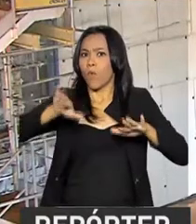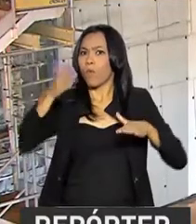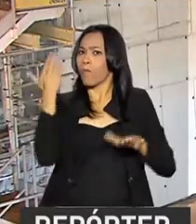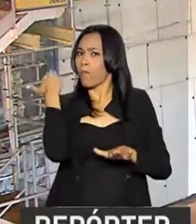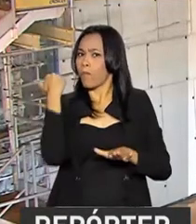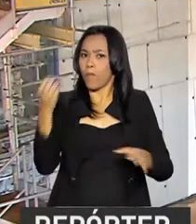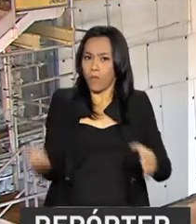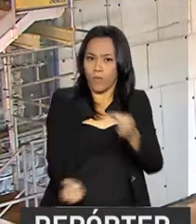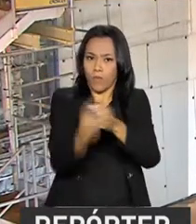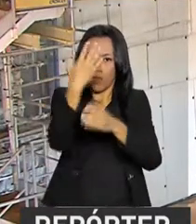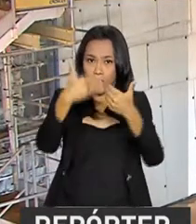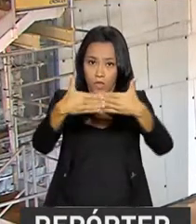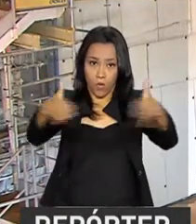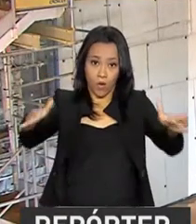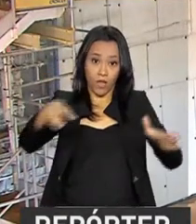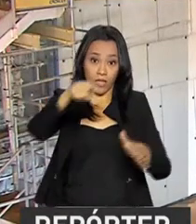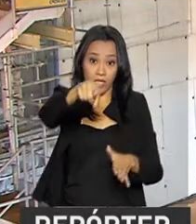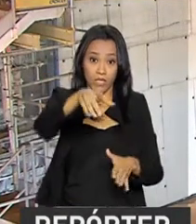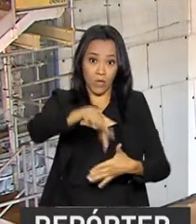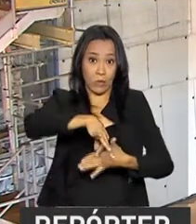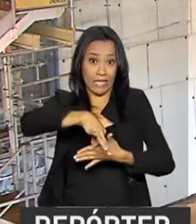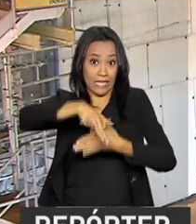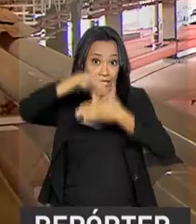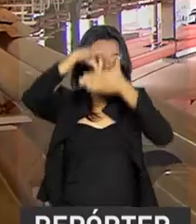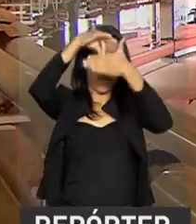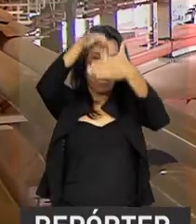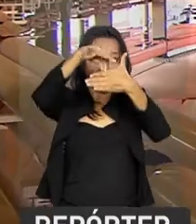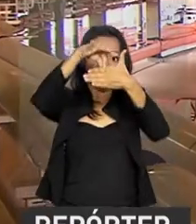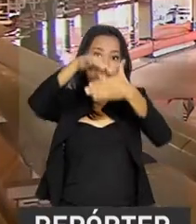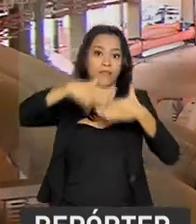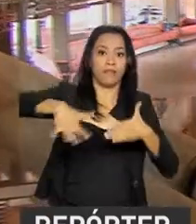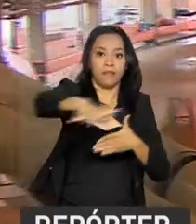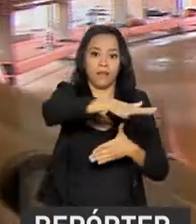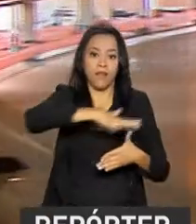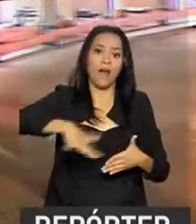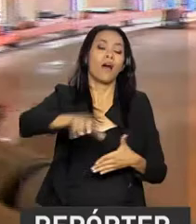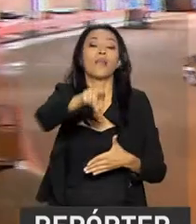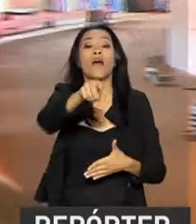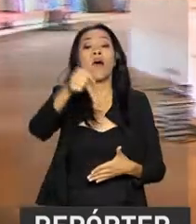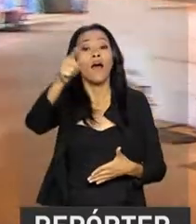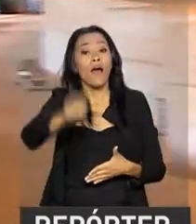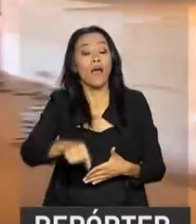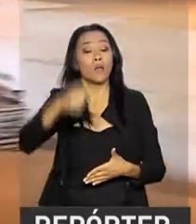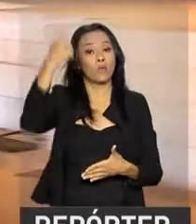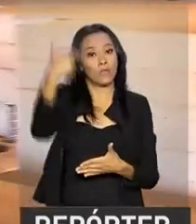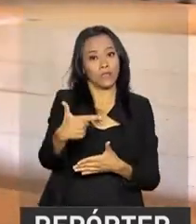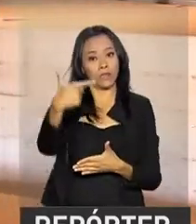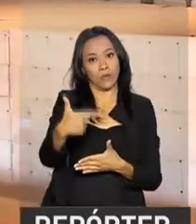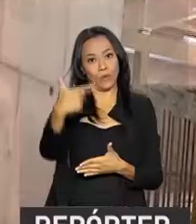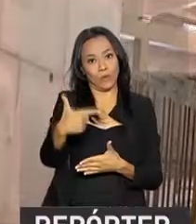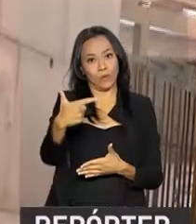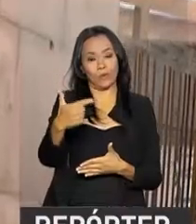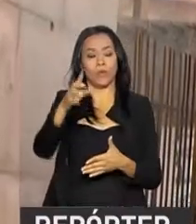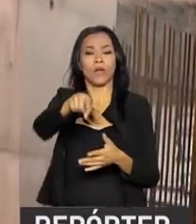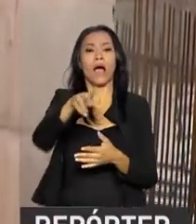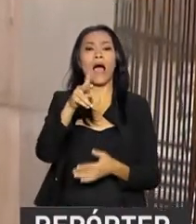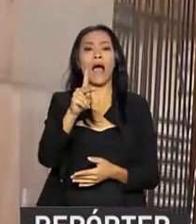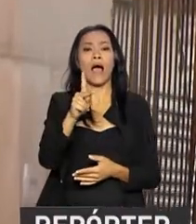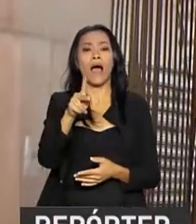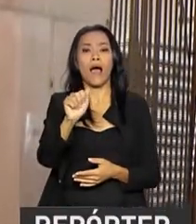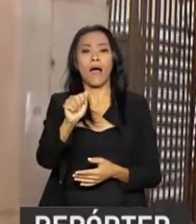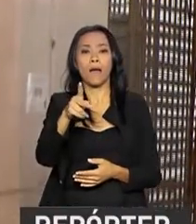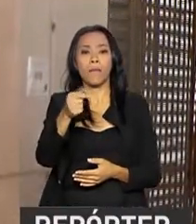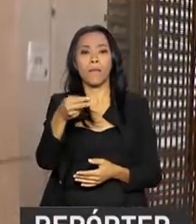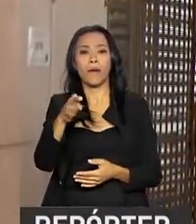inaugurado, o Sirius será um líder mundial de síncrotron, o segundo aparelho de quarta geração no planeta. Até o momento, só